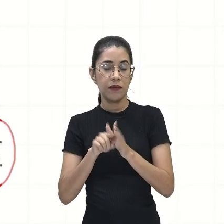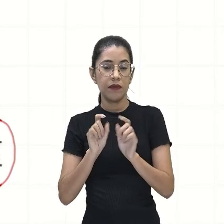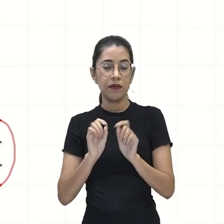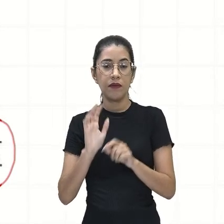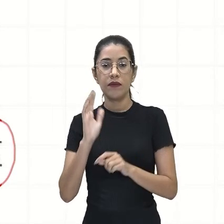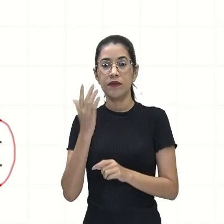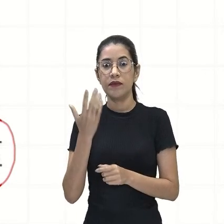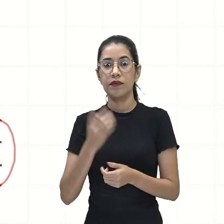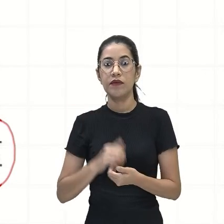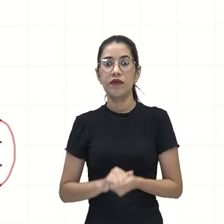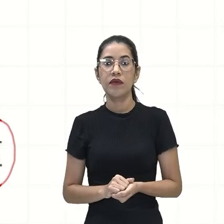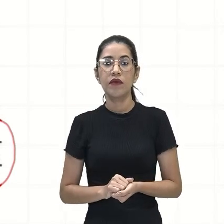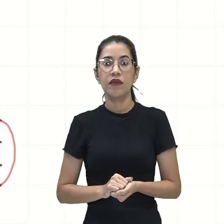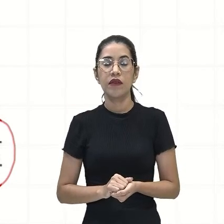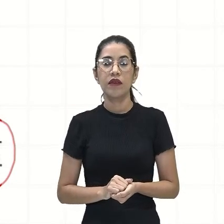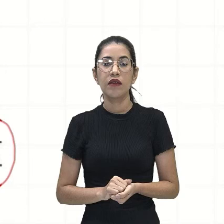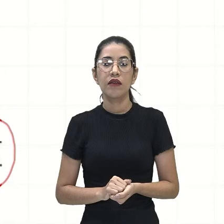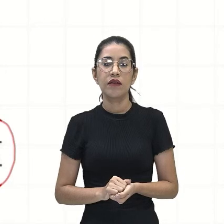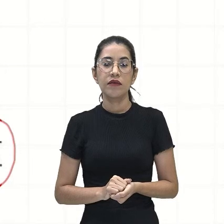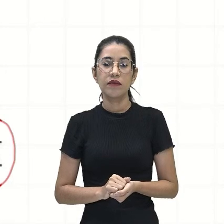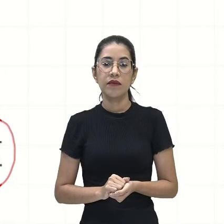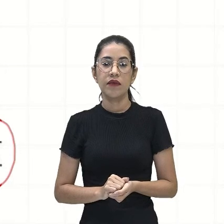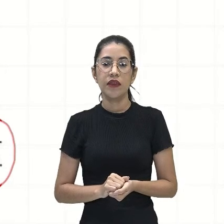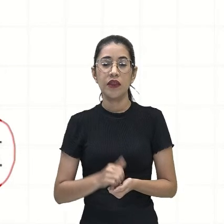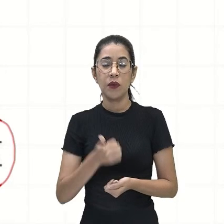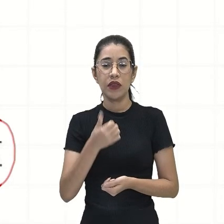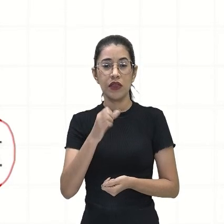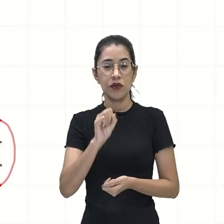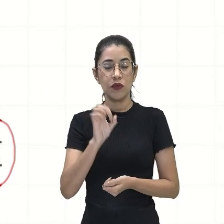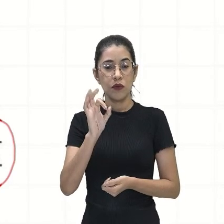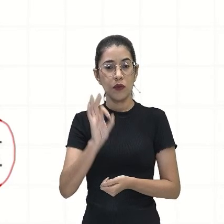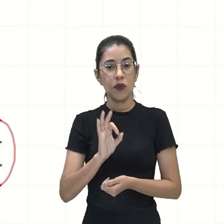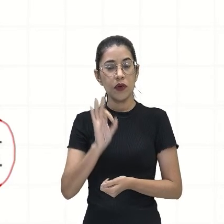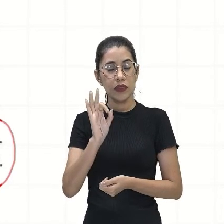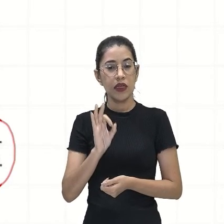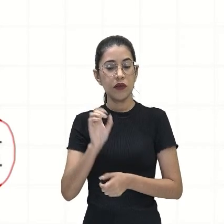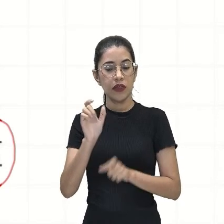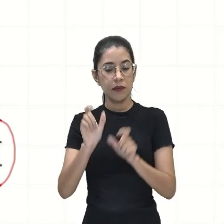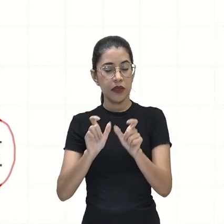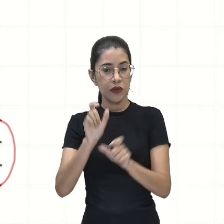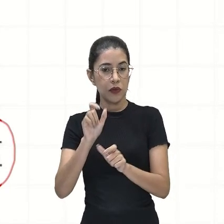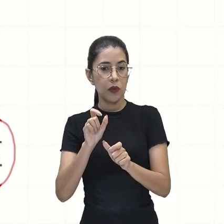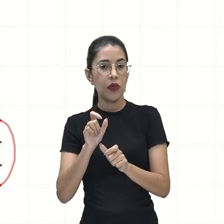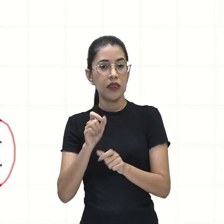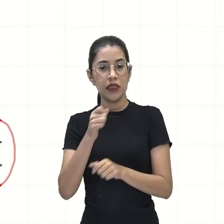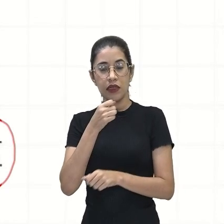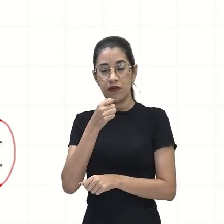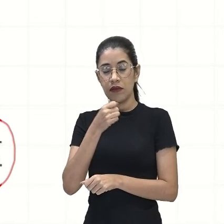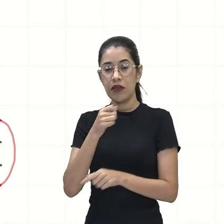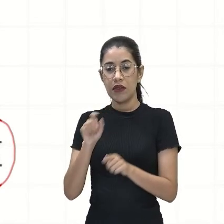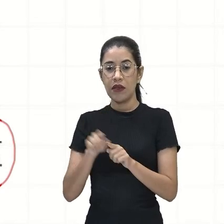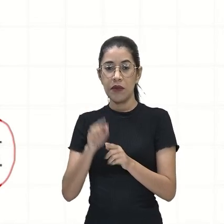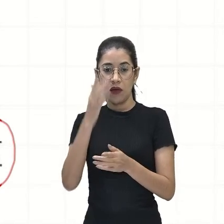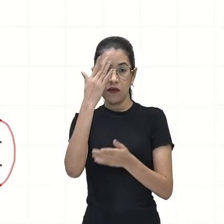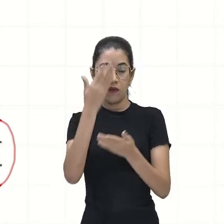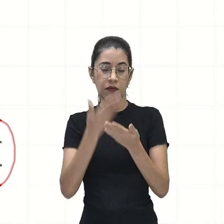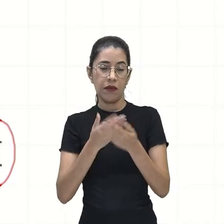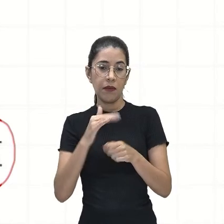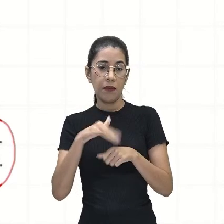nas mídias, chegou em torno de 18%, né? Então, as pessoas passaram a confiar mais em torno de